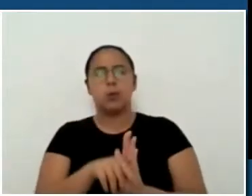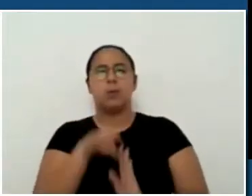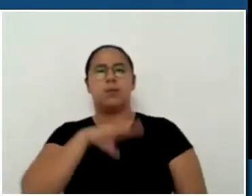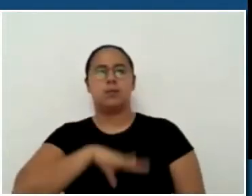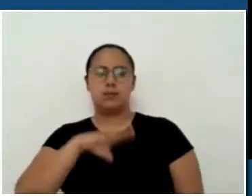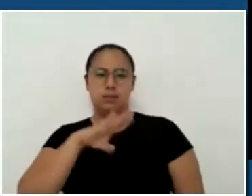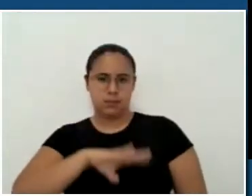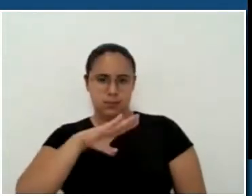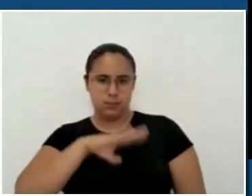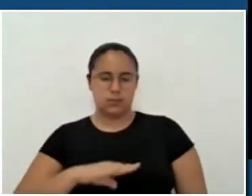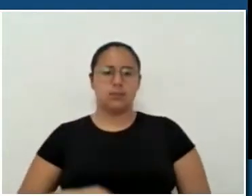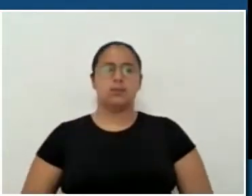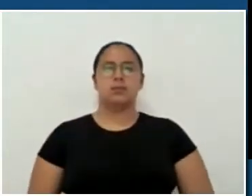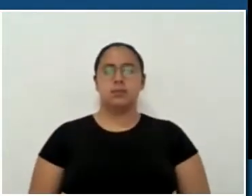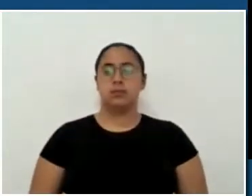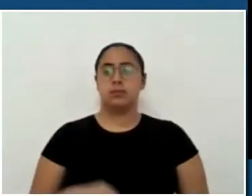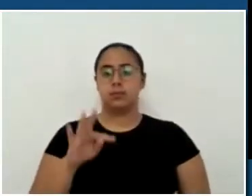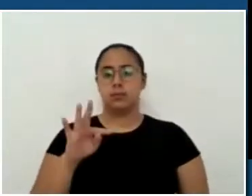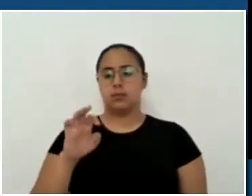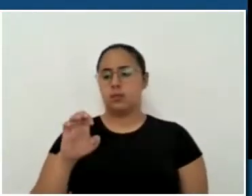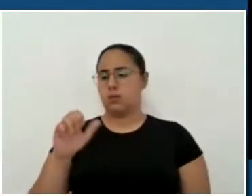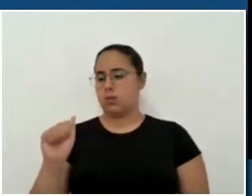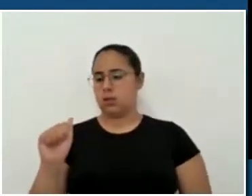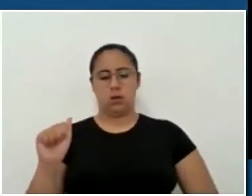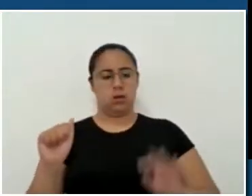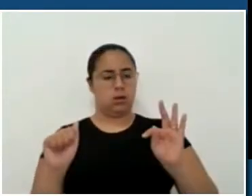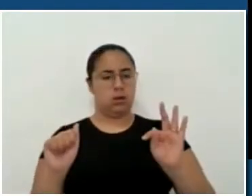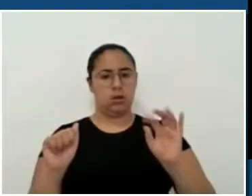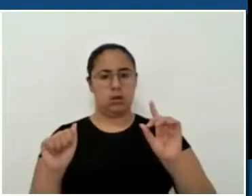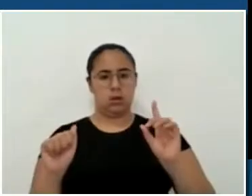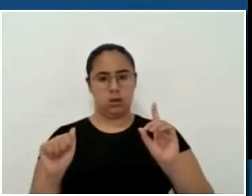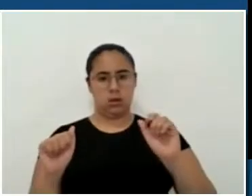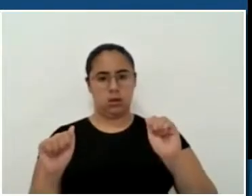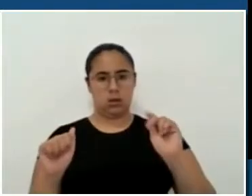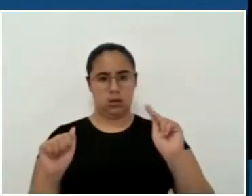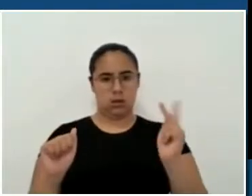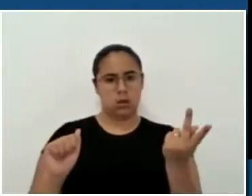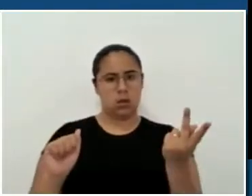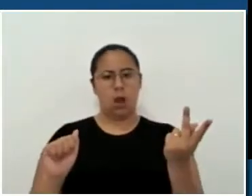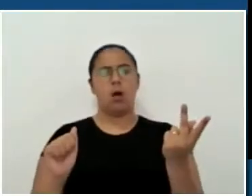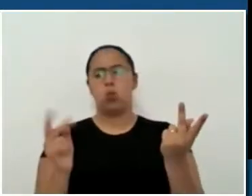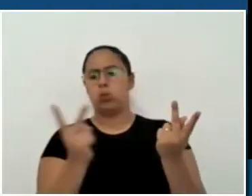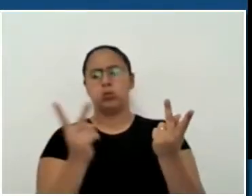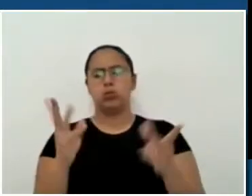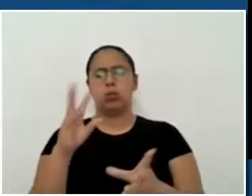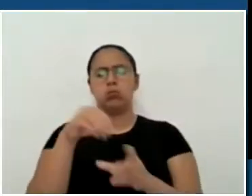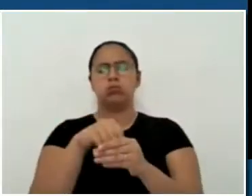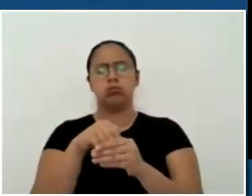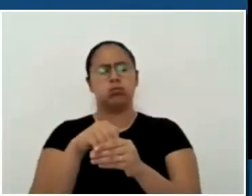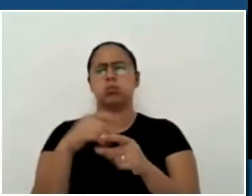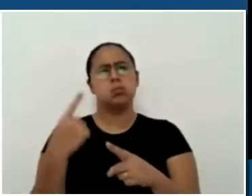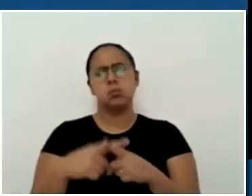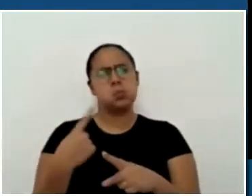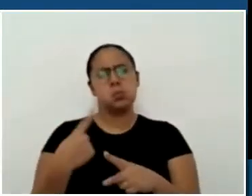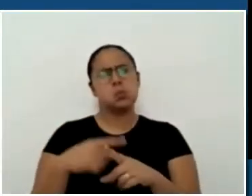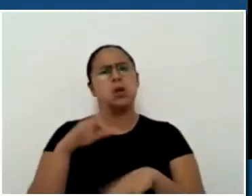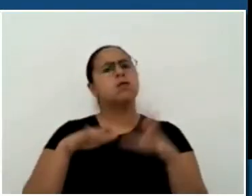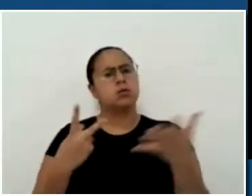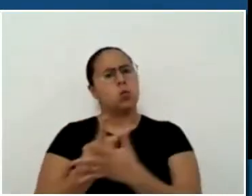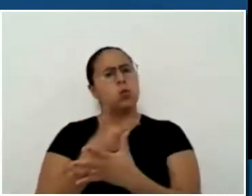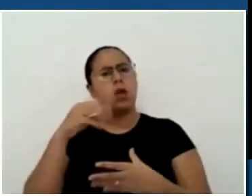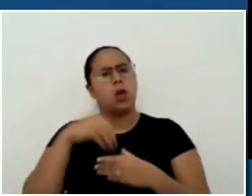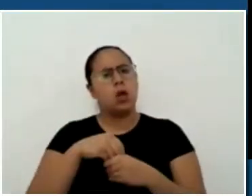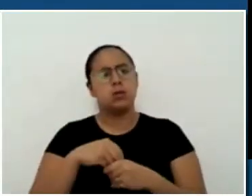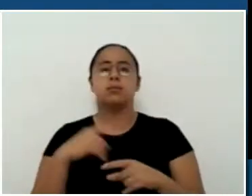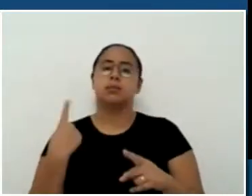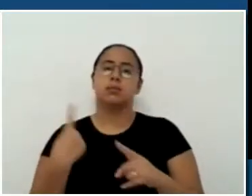O TEA e o TDAH, por que eles podem estar juntos? Porque eles têm, muitas vezes, bases genéticas comuns. Estudando